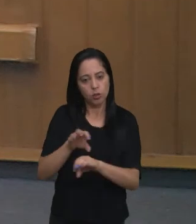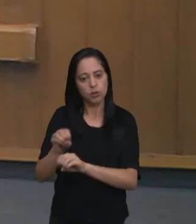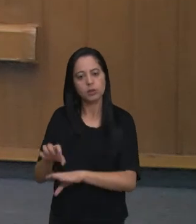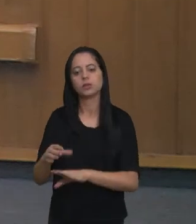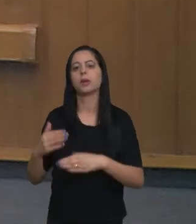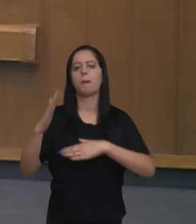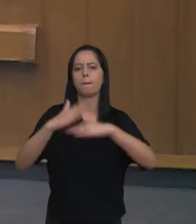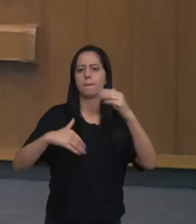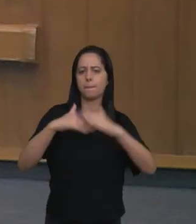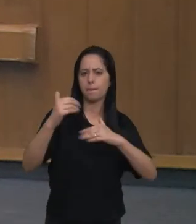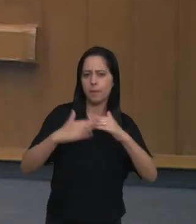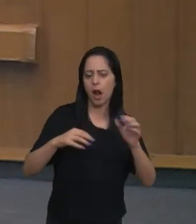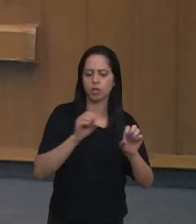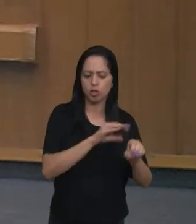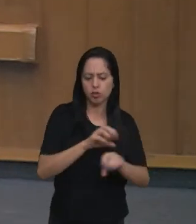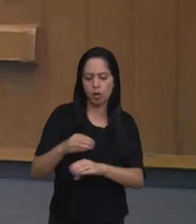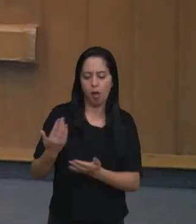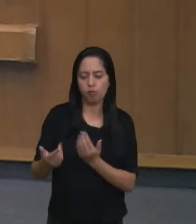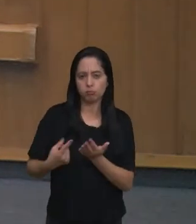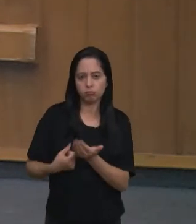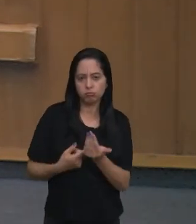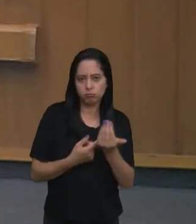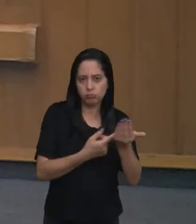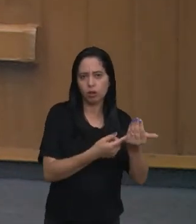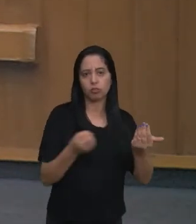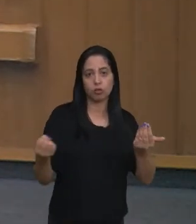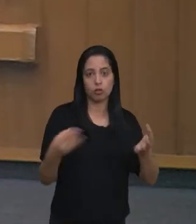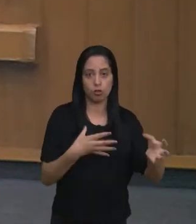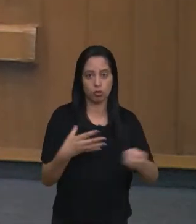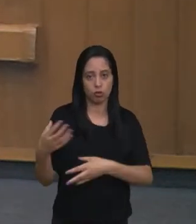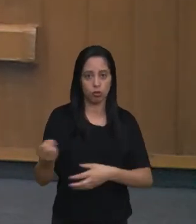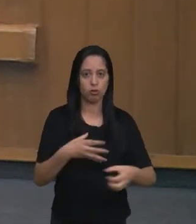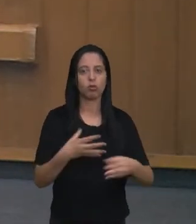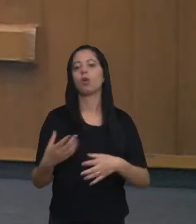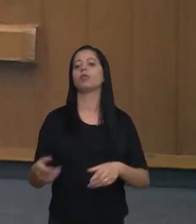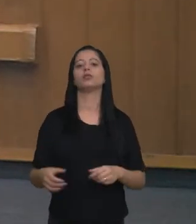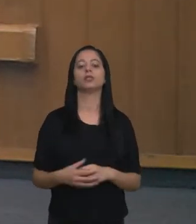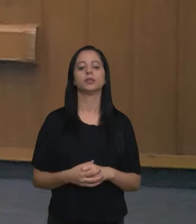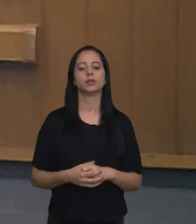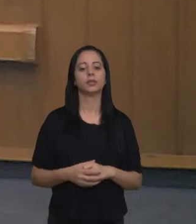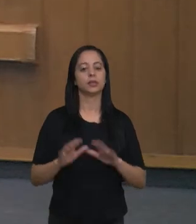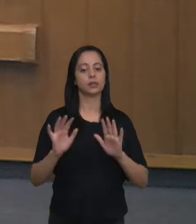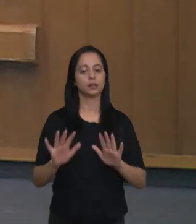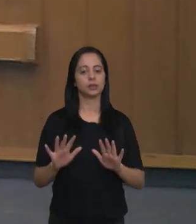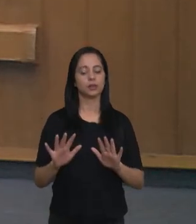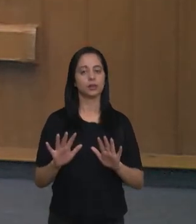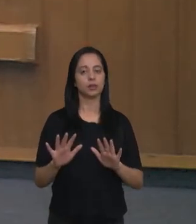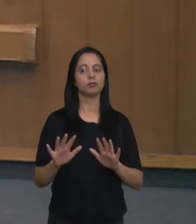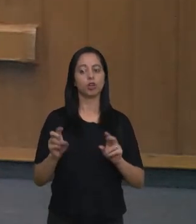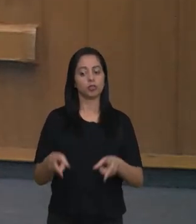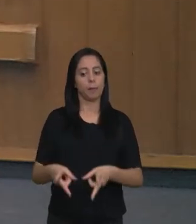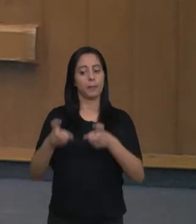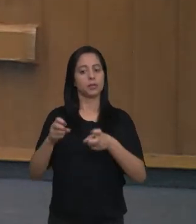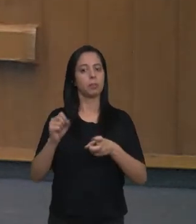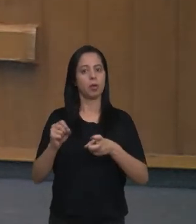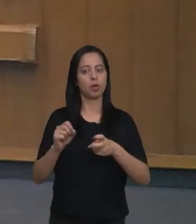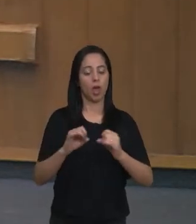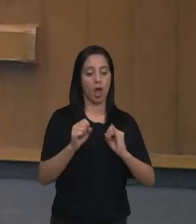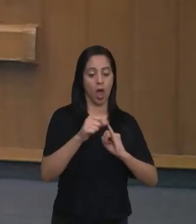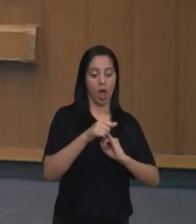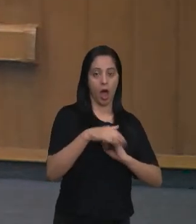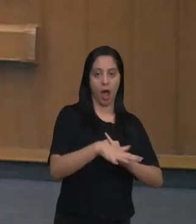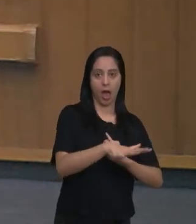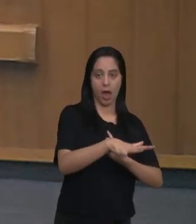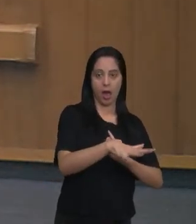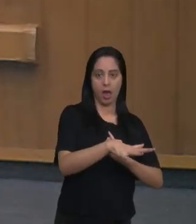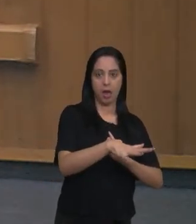práticas educativas inovadoras e práticas inovadoras de ensino para a juventude. Então, a gente vê o afinco da igreja quando a